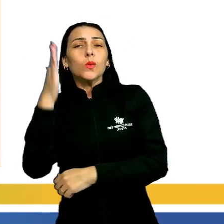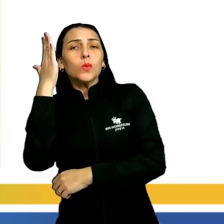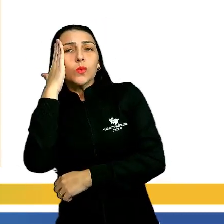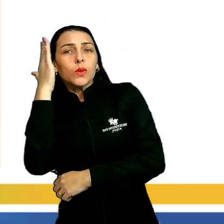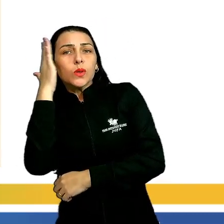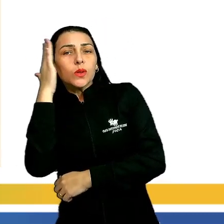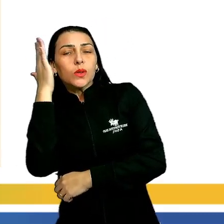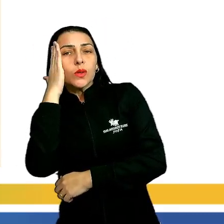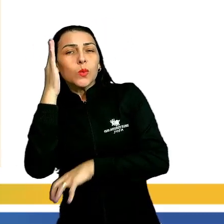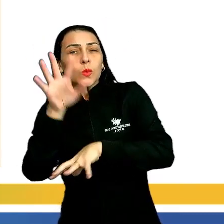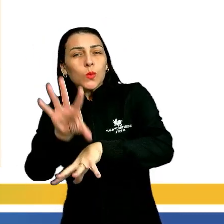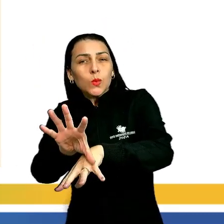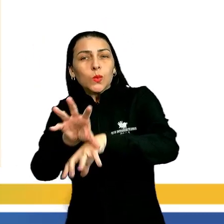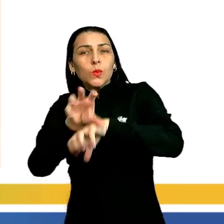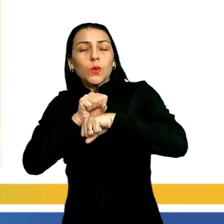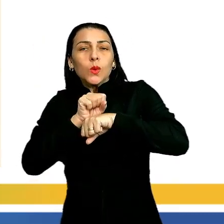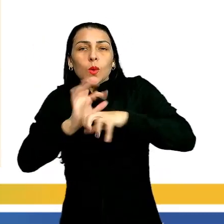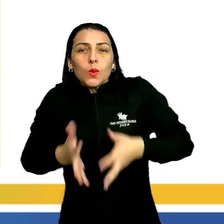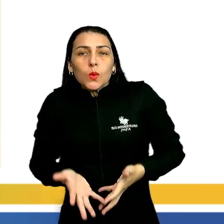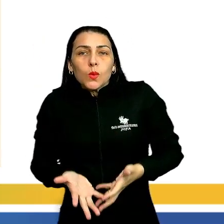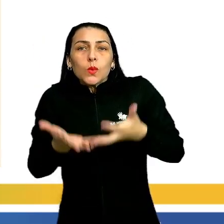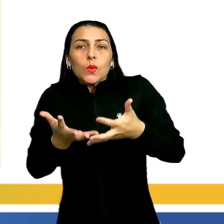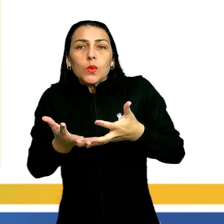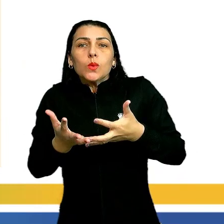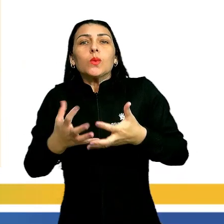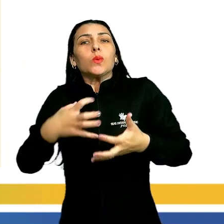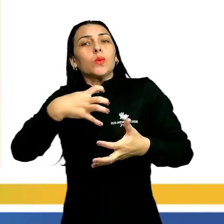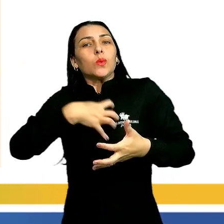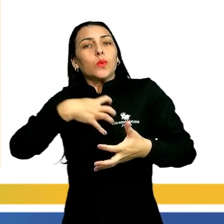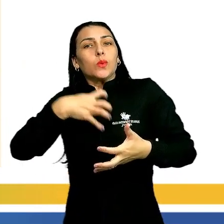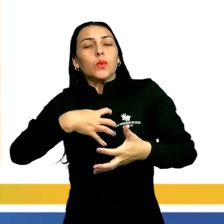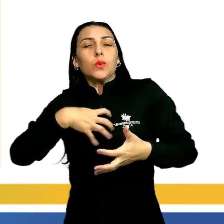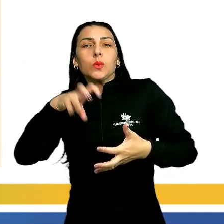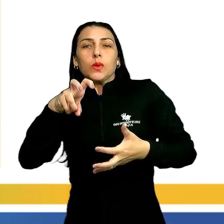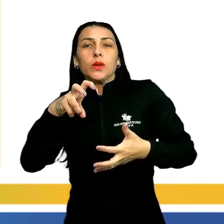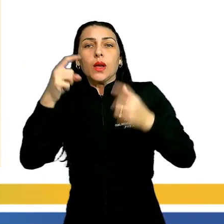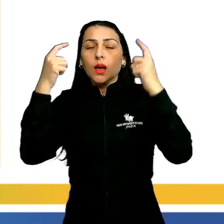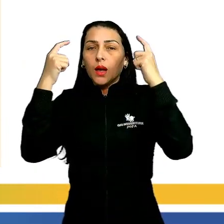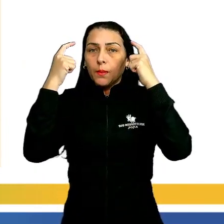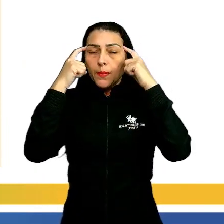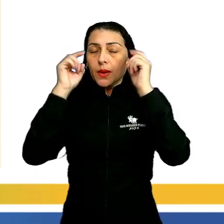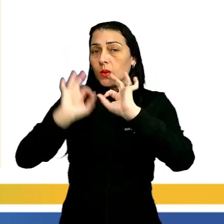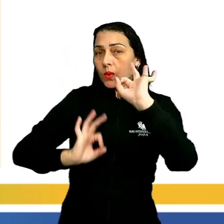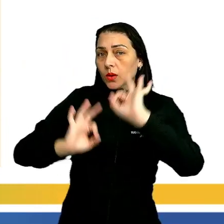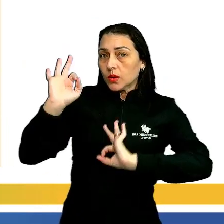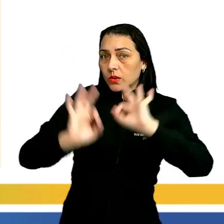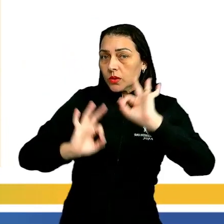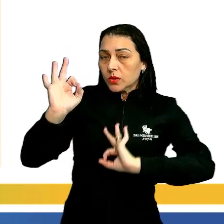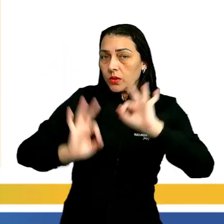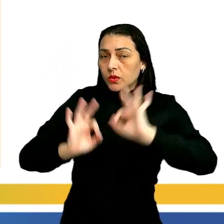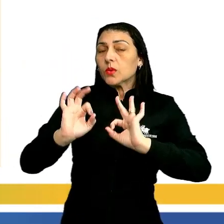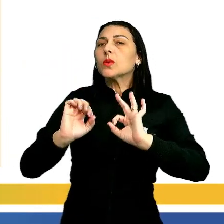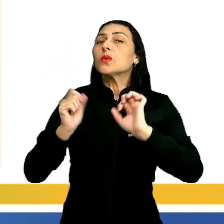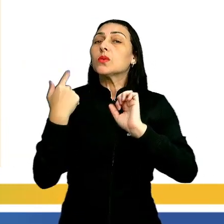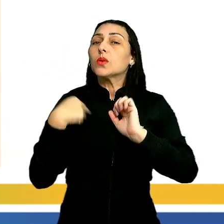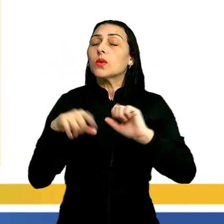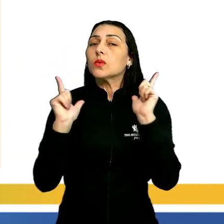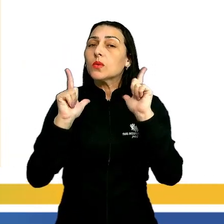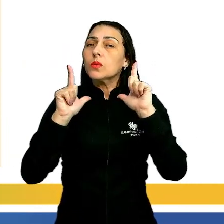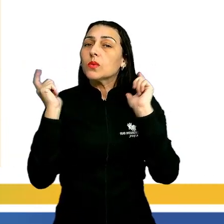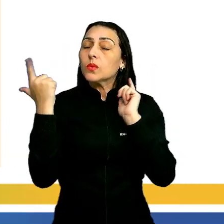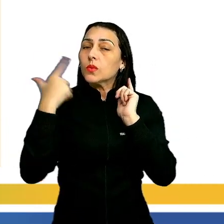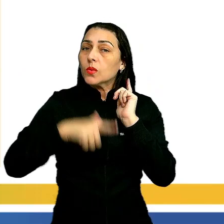entendimento sintetize os estímulos sensoriais, ou seja, que a cabeça organize aquilo que nós